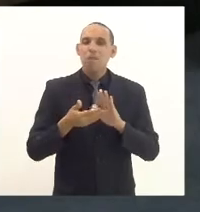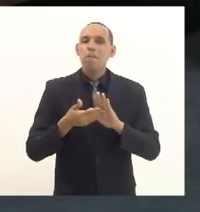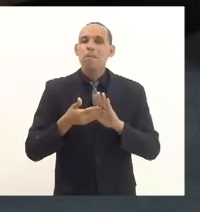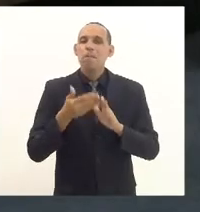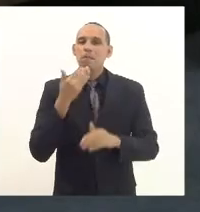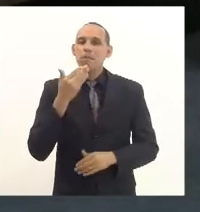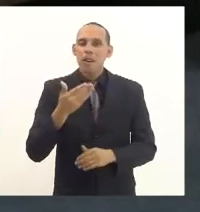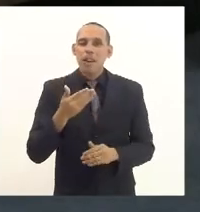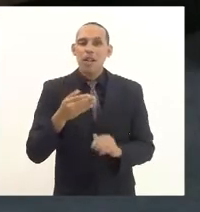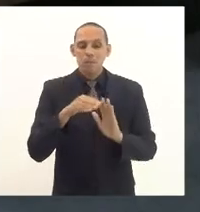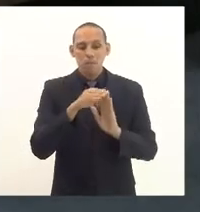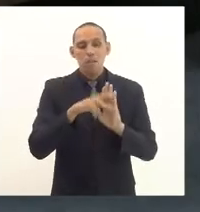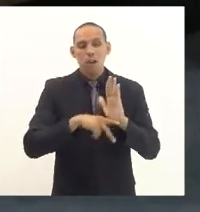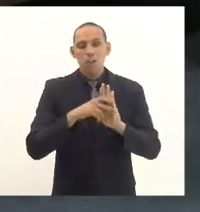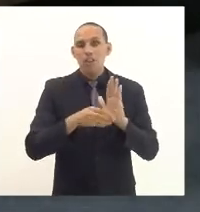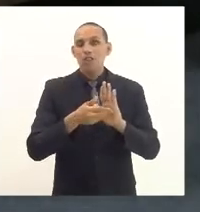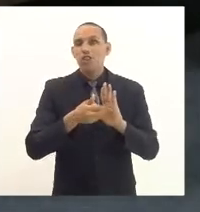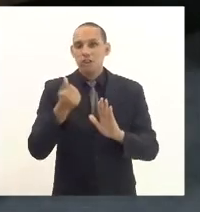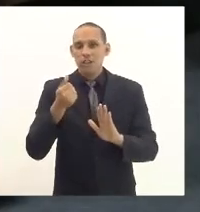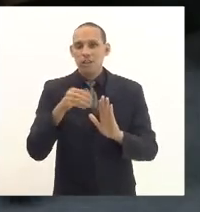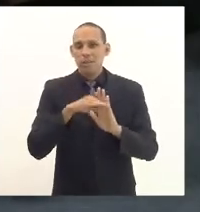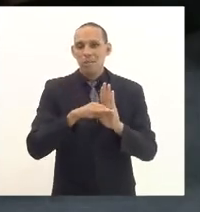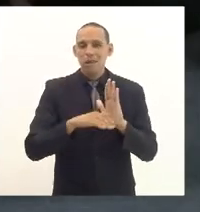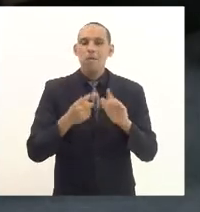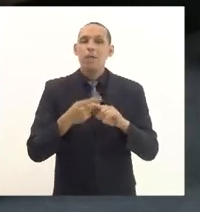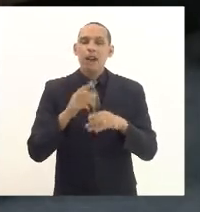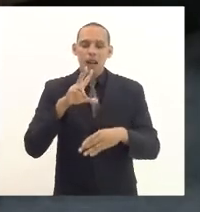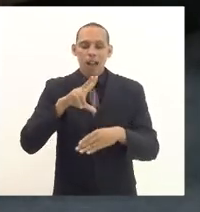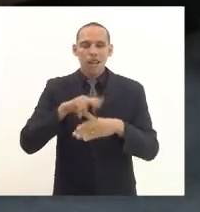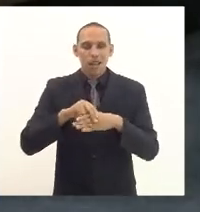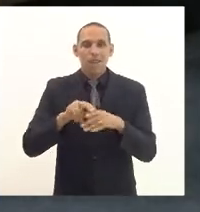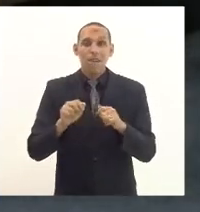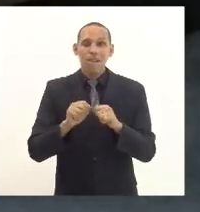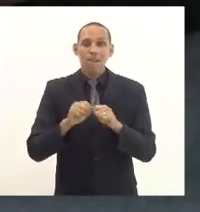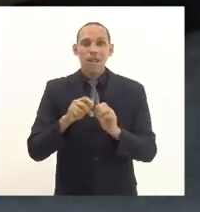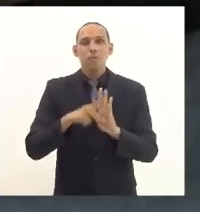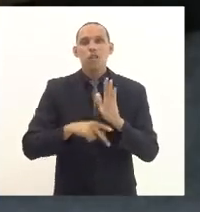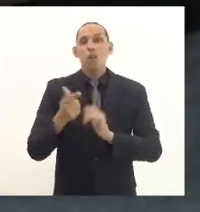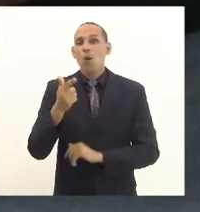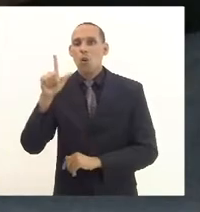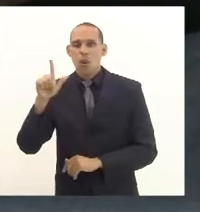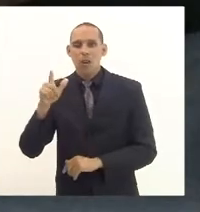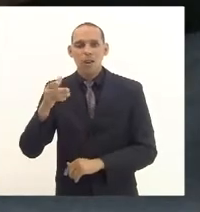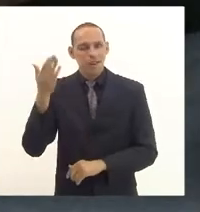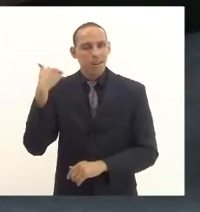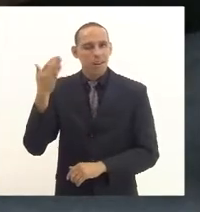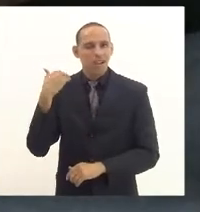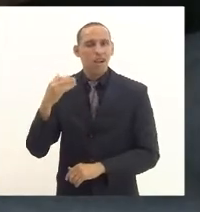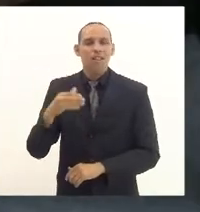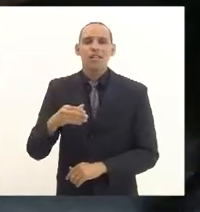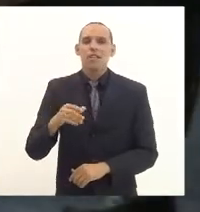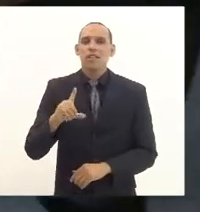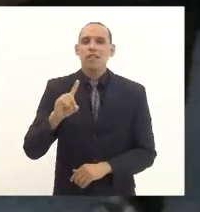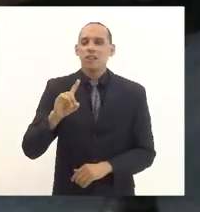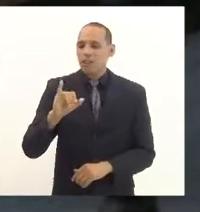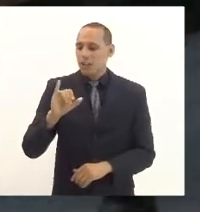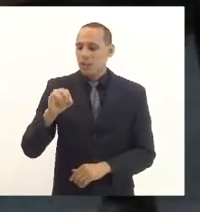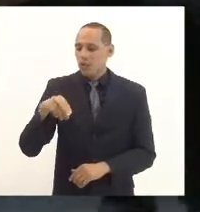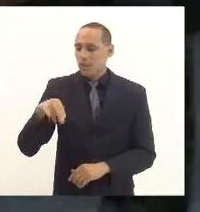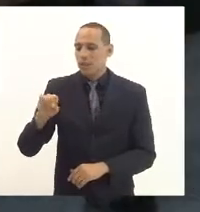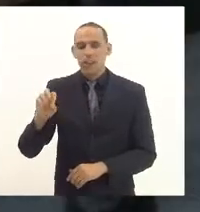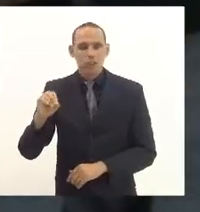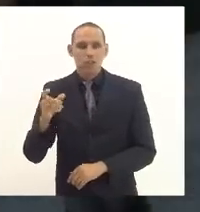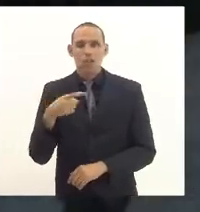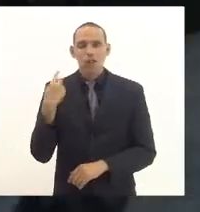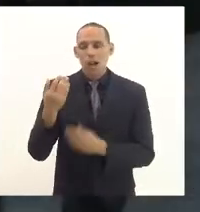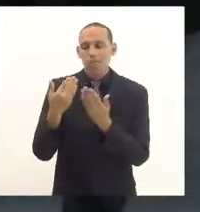projeto de pauta, porque eu vou fazer uma anexação que já existe um projeto anterior do deputado Dionísio Lins, e aí, depois de um diálogo,